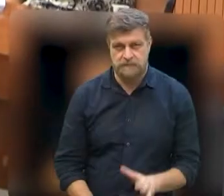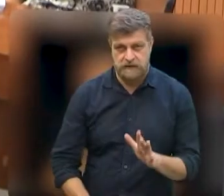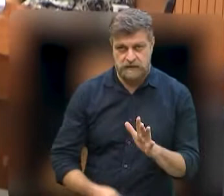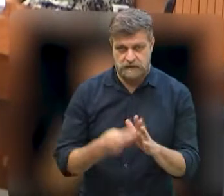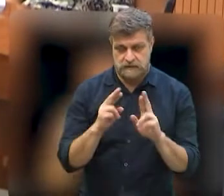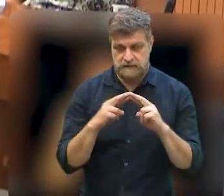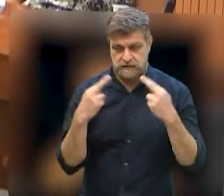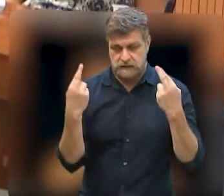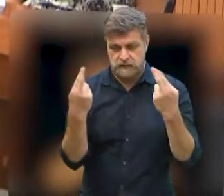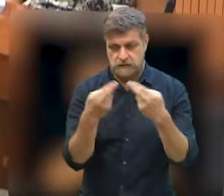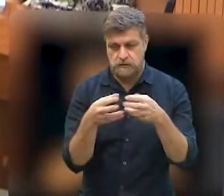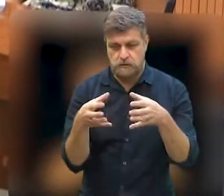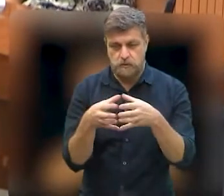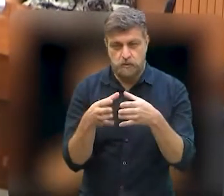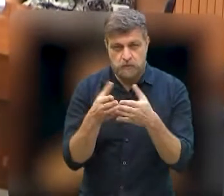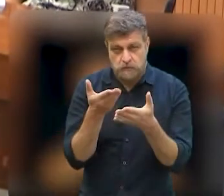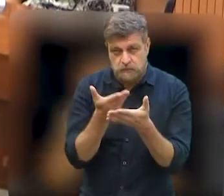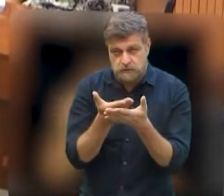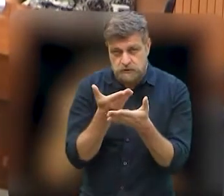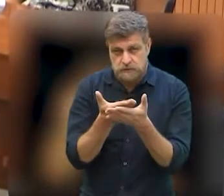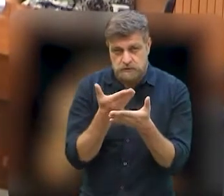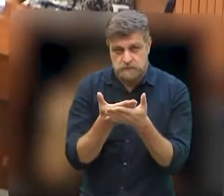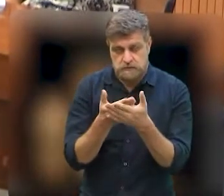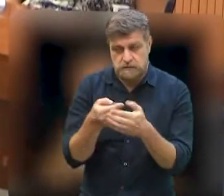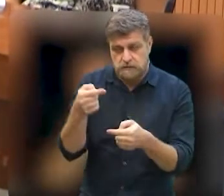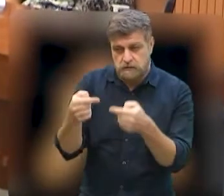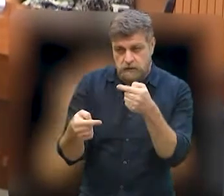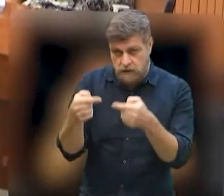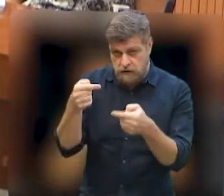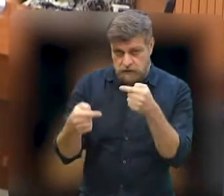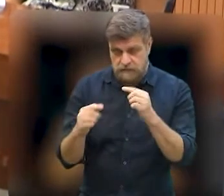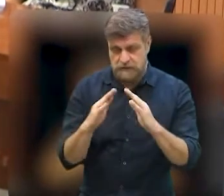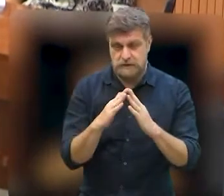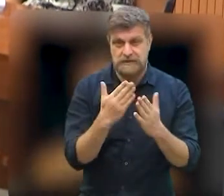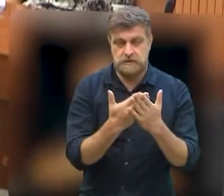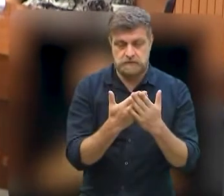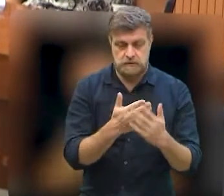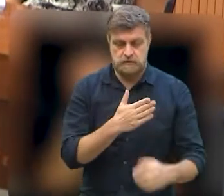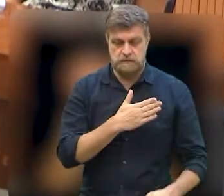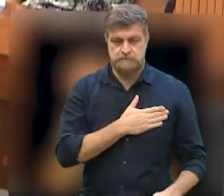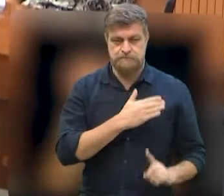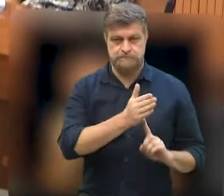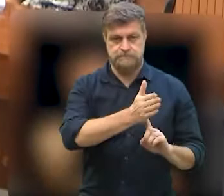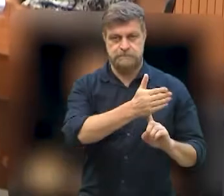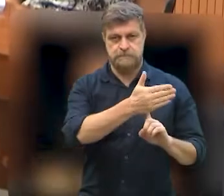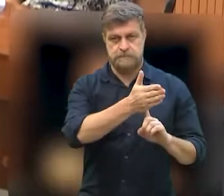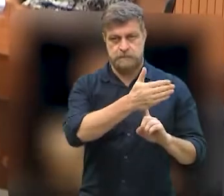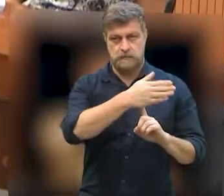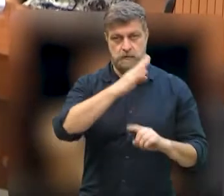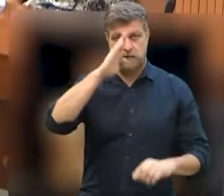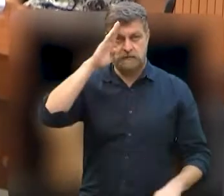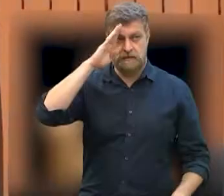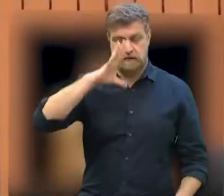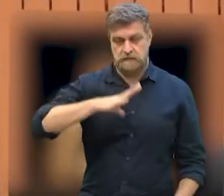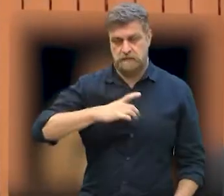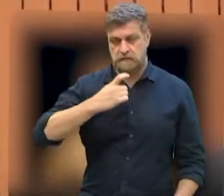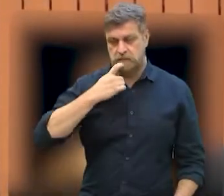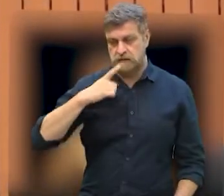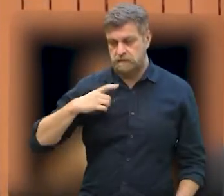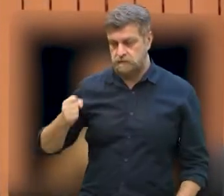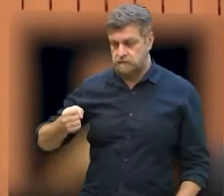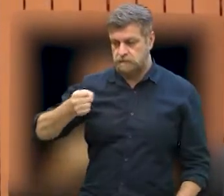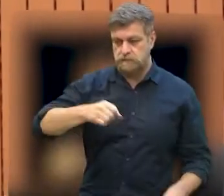A terceira reunião da Comissão Especial de Estudo, que debate a implantação de uma escola cívico-militar em Campinas,